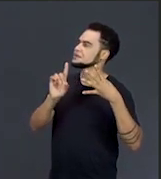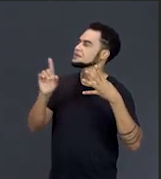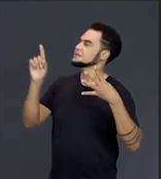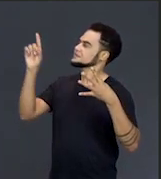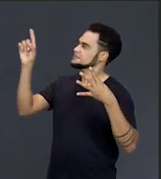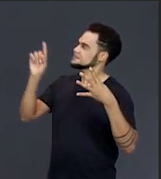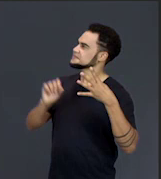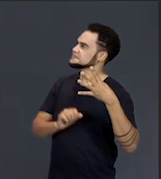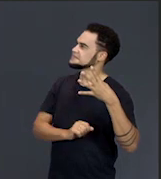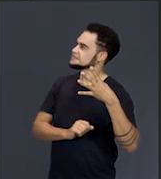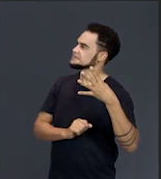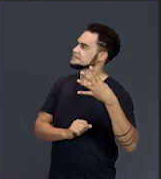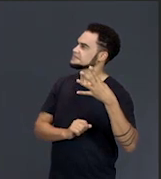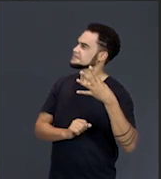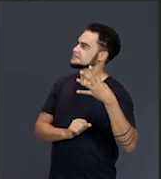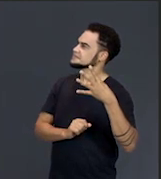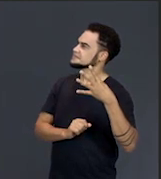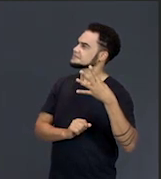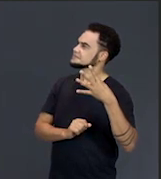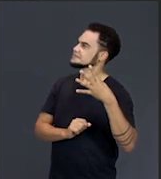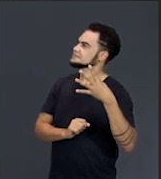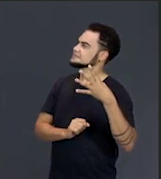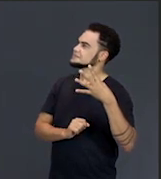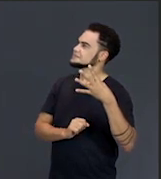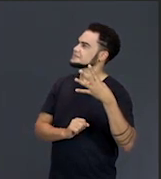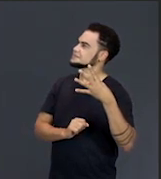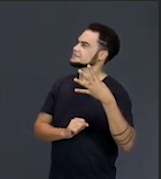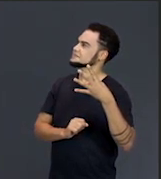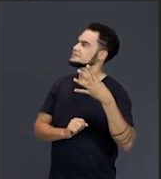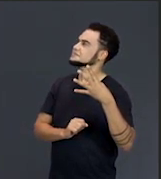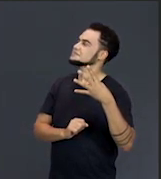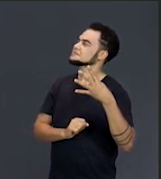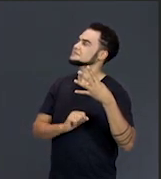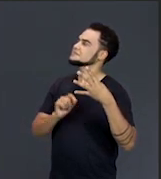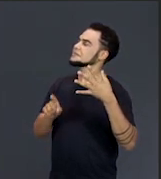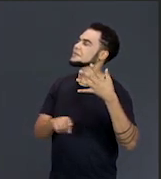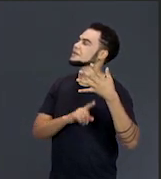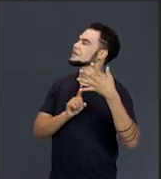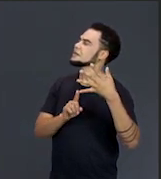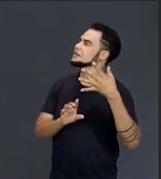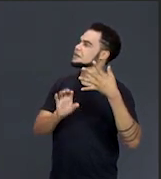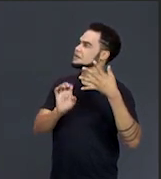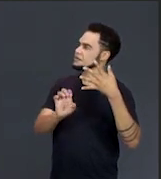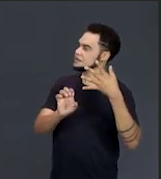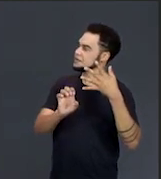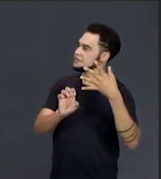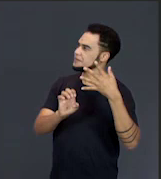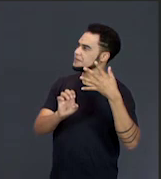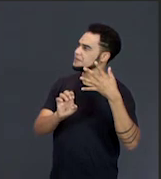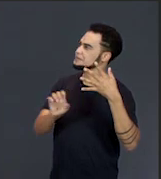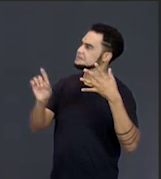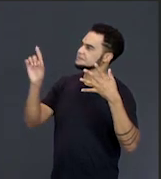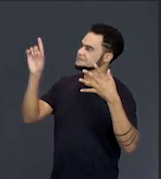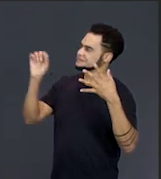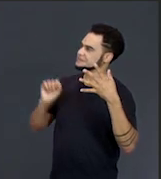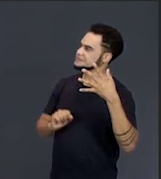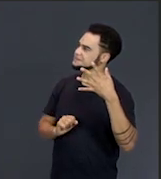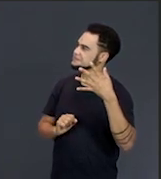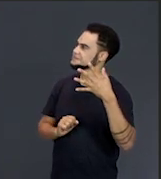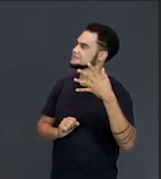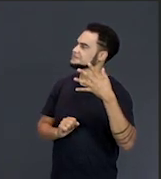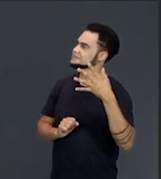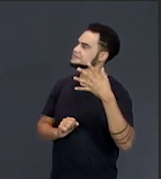circular isolado por uma membrana e a reprodução assexuada. E. Cromossomo linear isolado por uma membrana